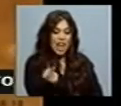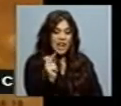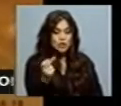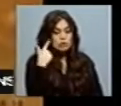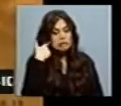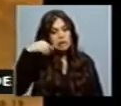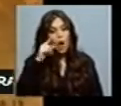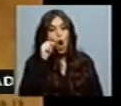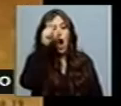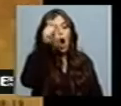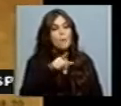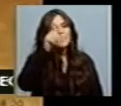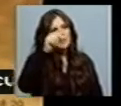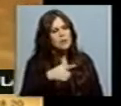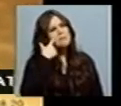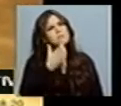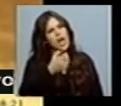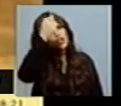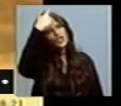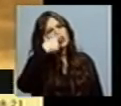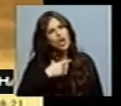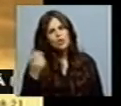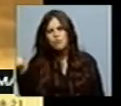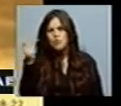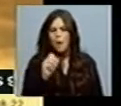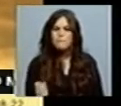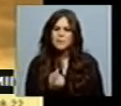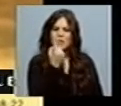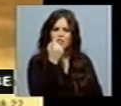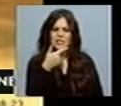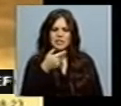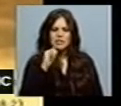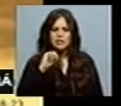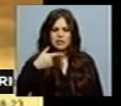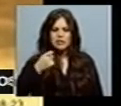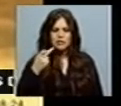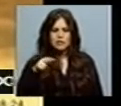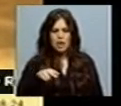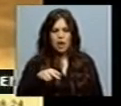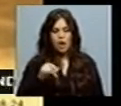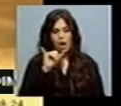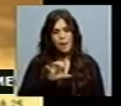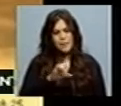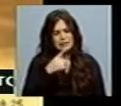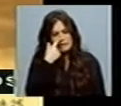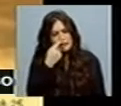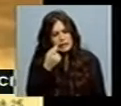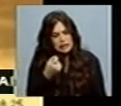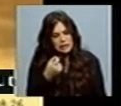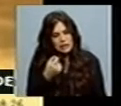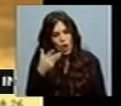também fez história, chegando pela primeira vez a Titã. Isto é uma imagem muito próxima daquilo que foi